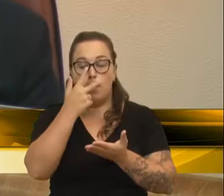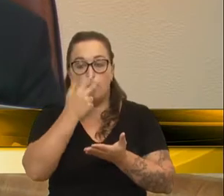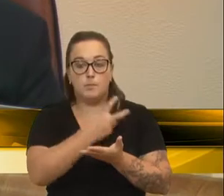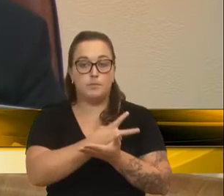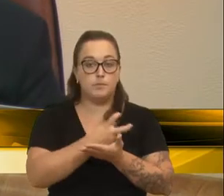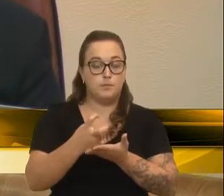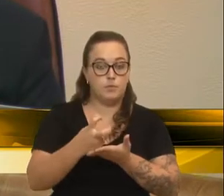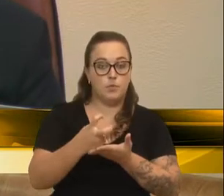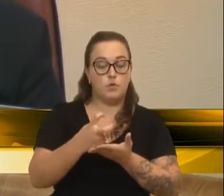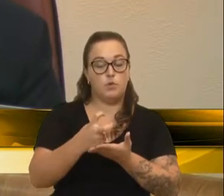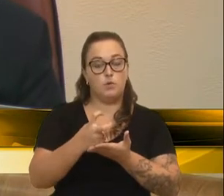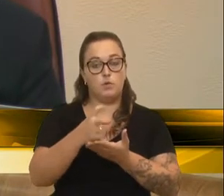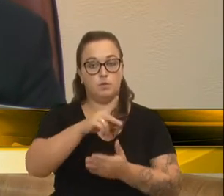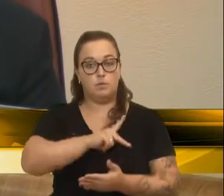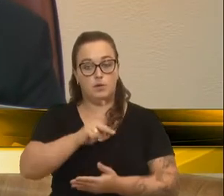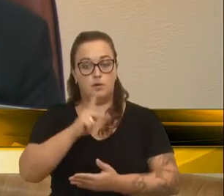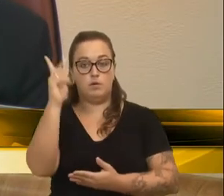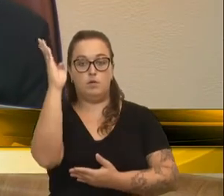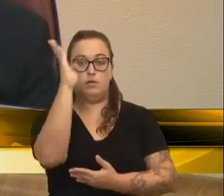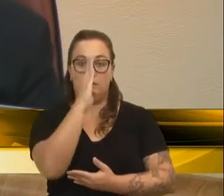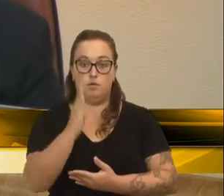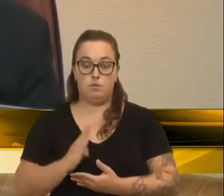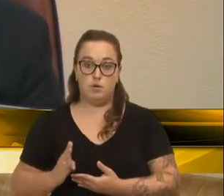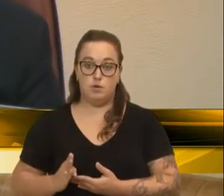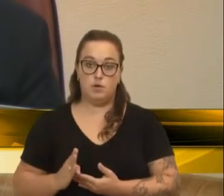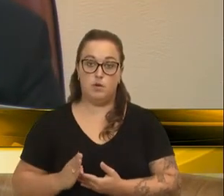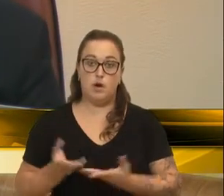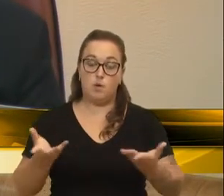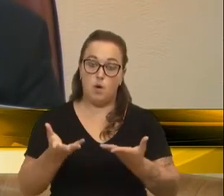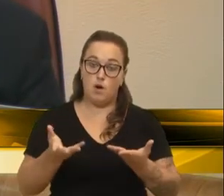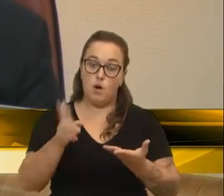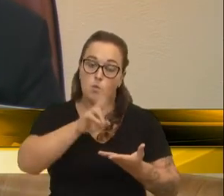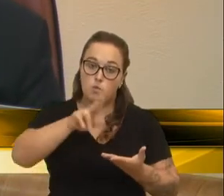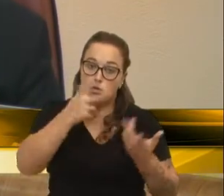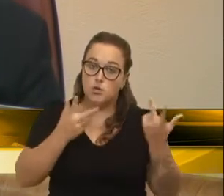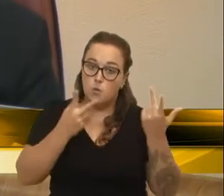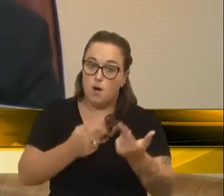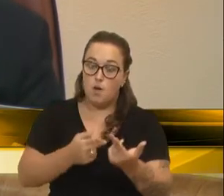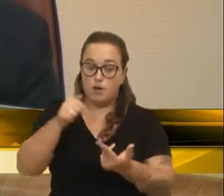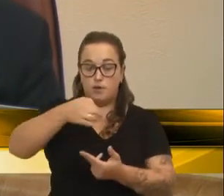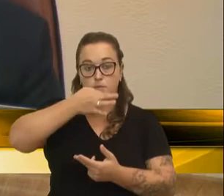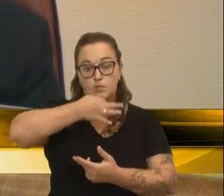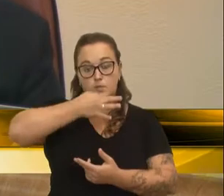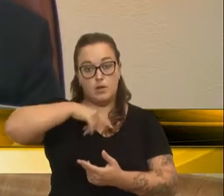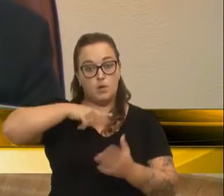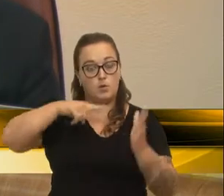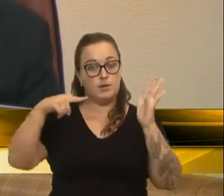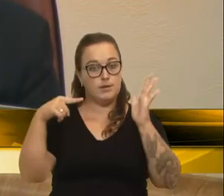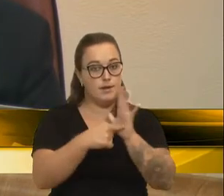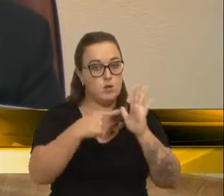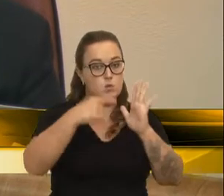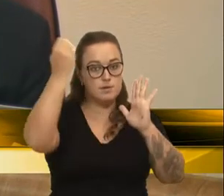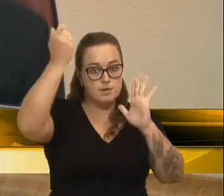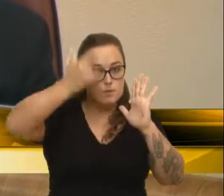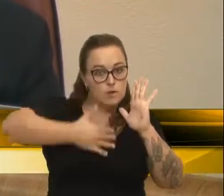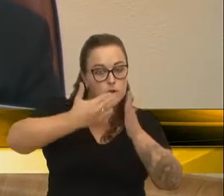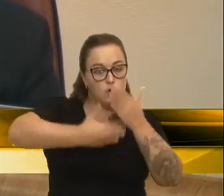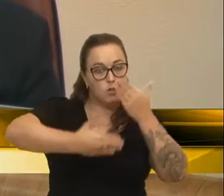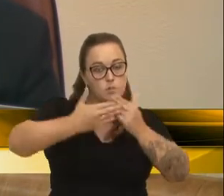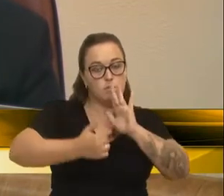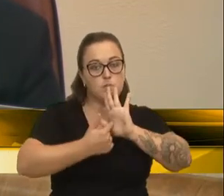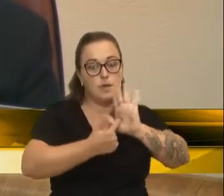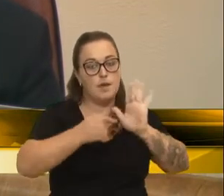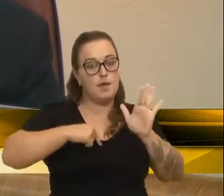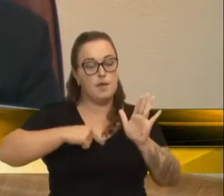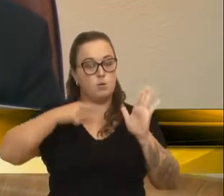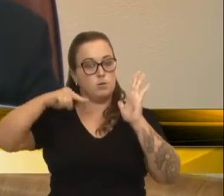que é o que se requer seja aplicado nessa denúncia. Denuncio, pelo que acima foi exposto, o senhor prefeito